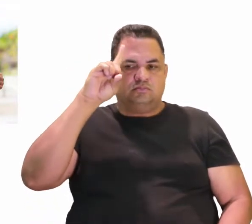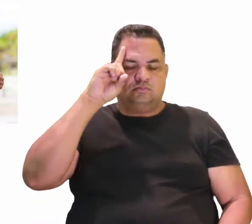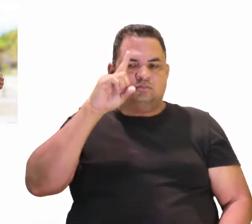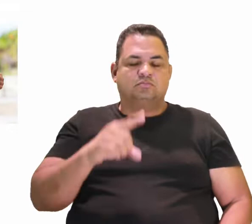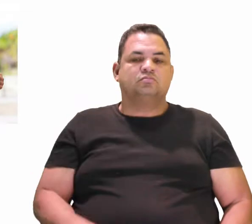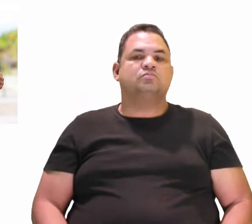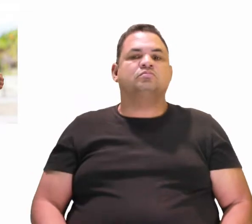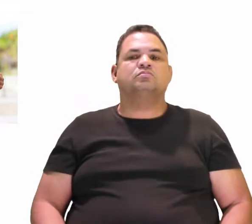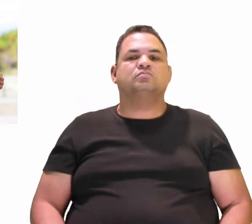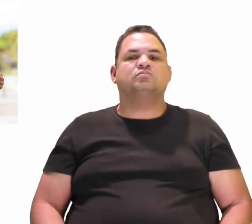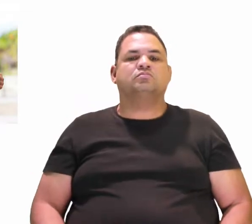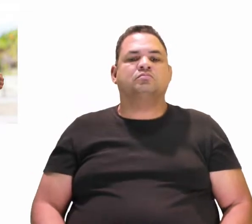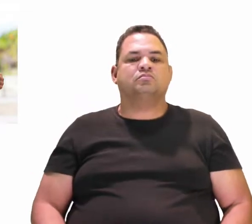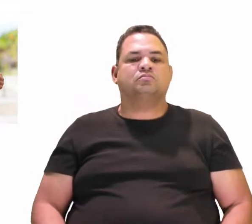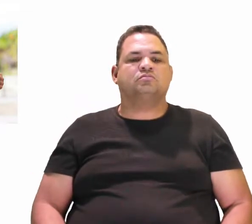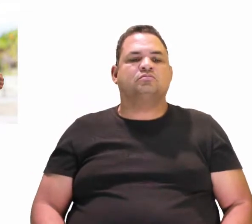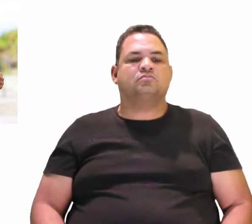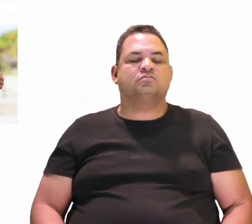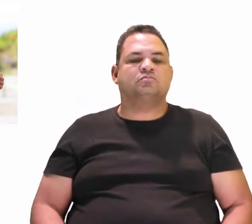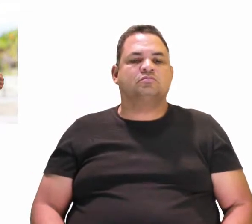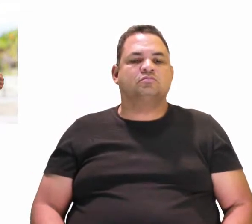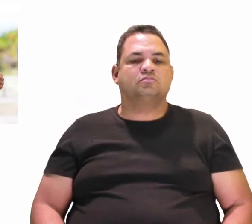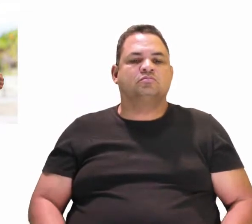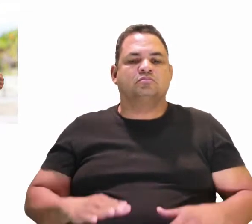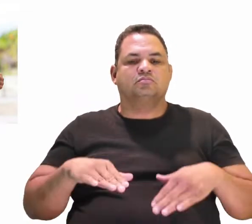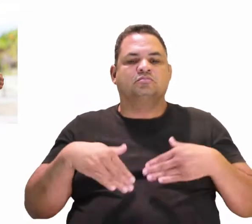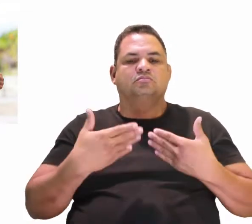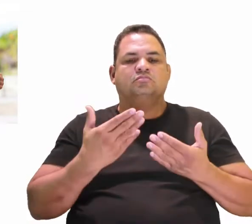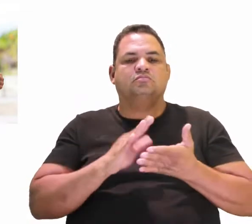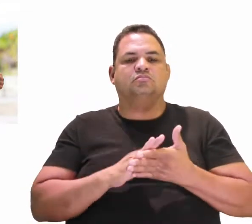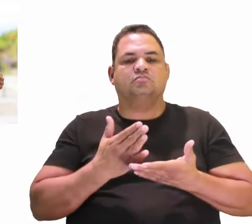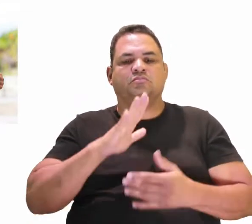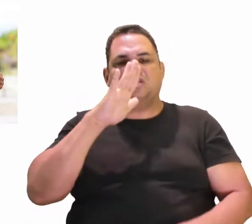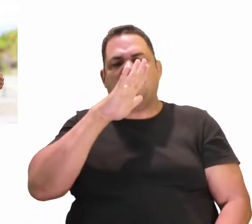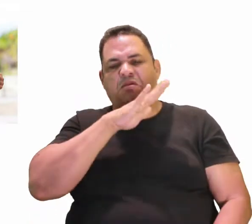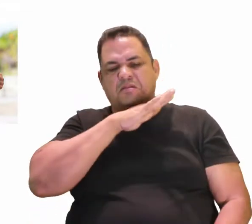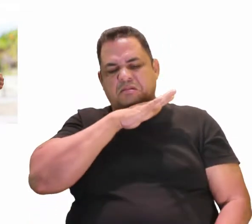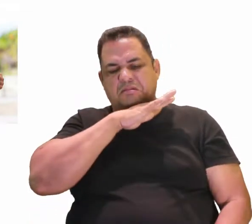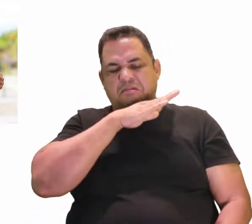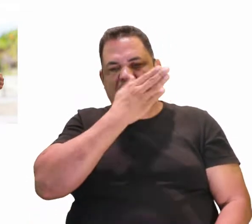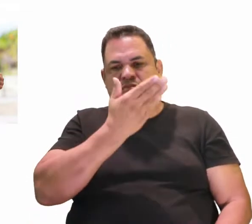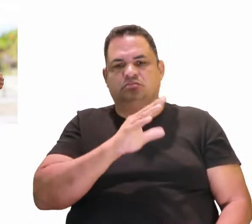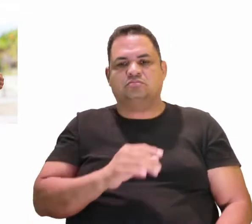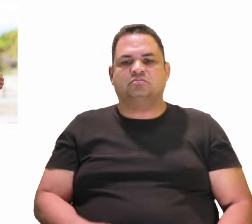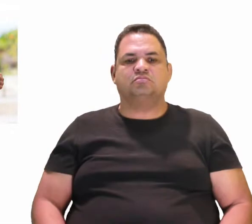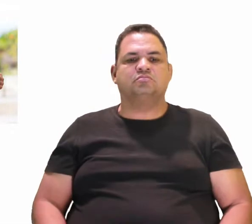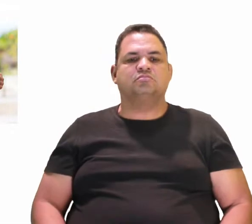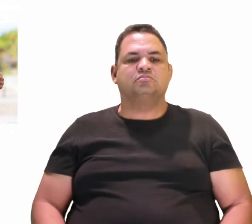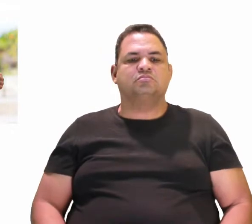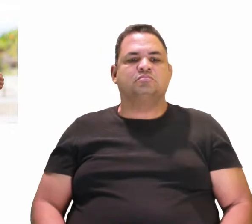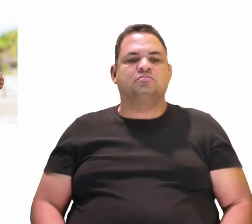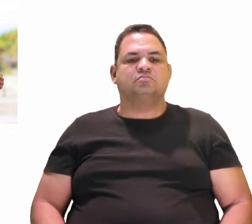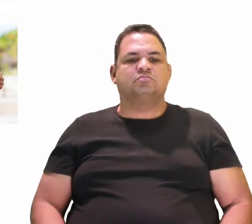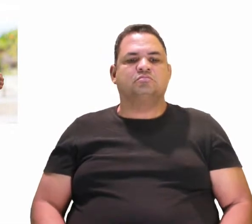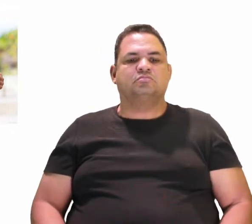them is considered bad? E qual dessas é considerada ruim? A única, que é o